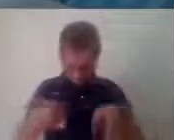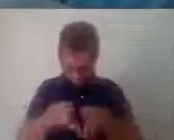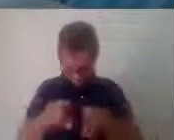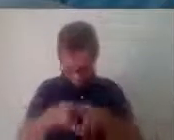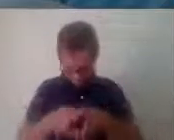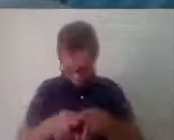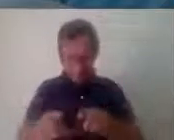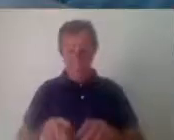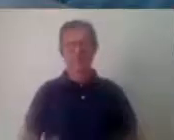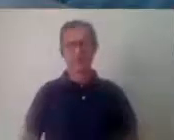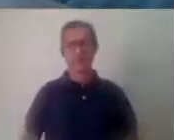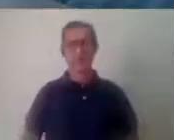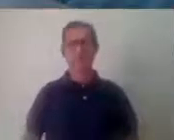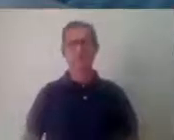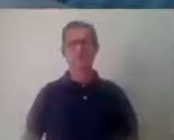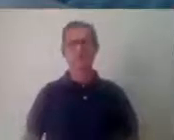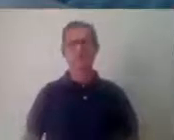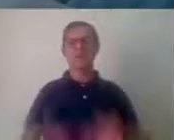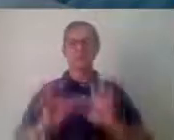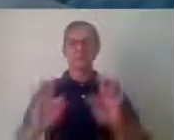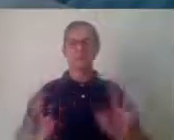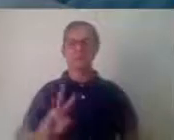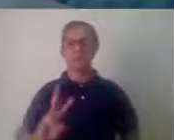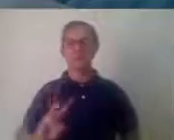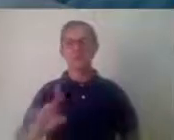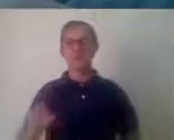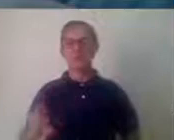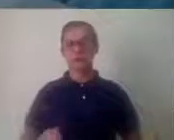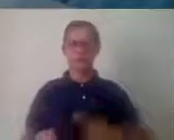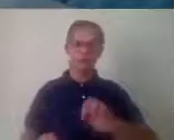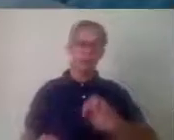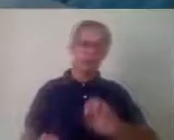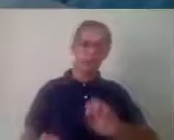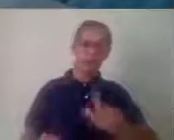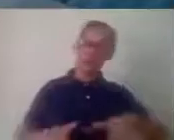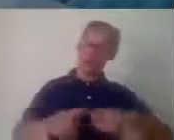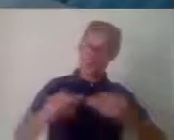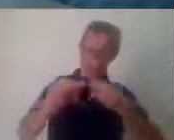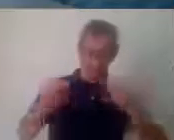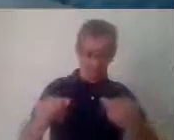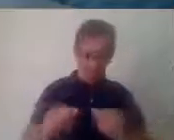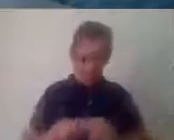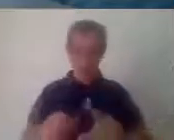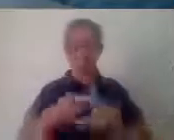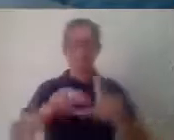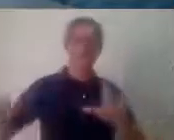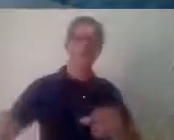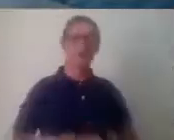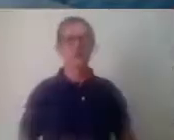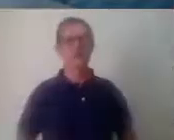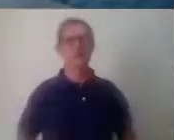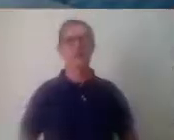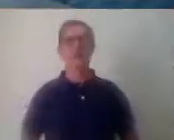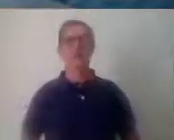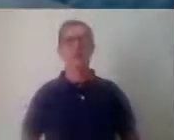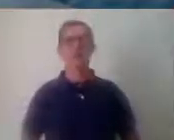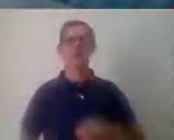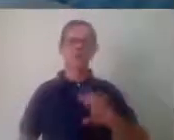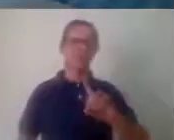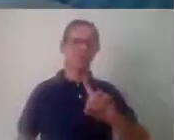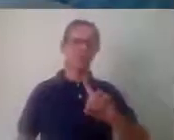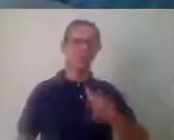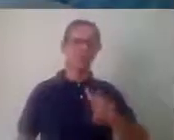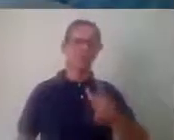lá para a função de duas variáveis reais. Só que agora a gente não vai ter mais uma figura, né, um gráfico só no 2D. Não, a gente vai